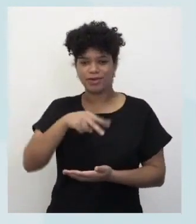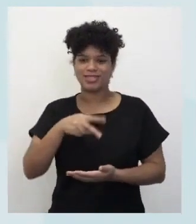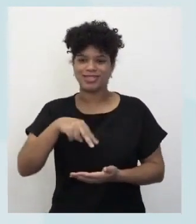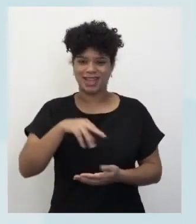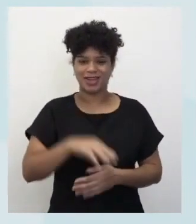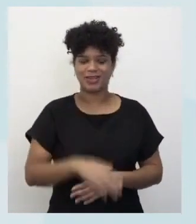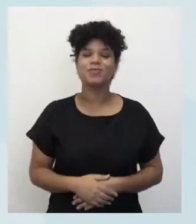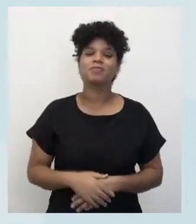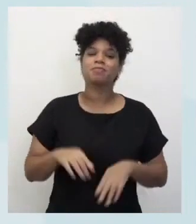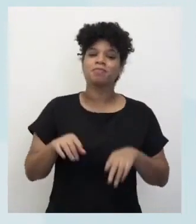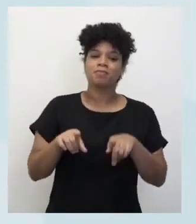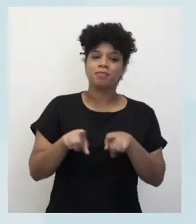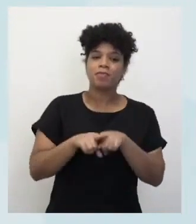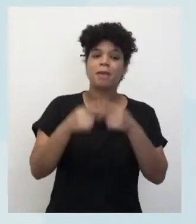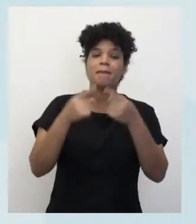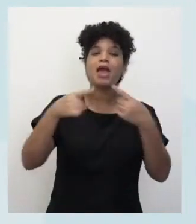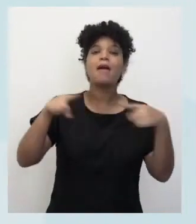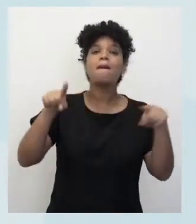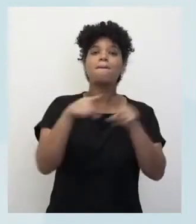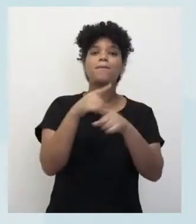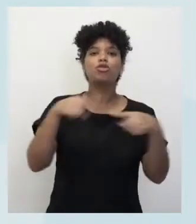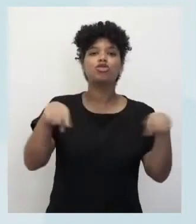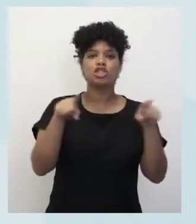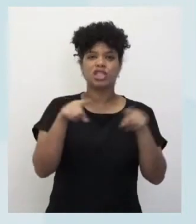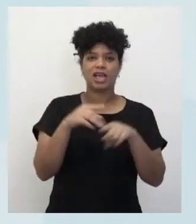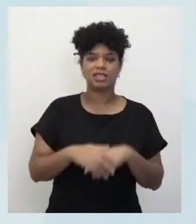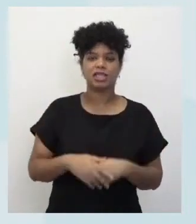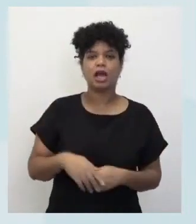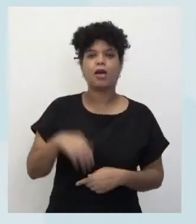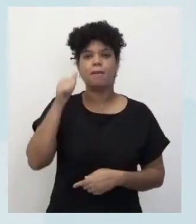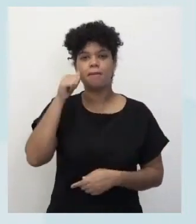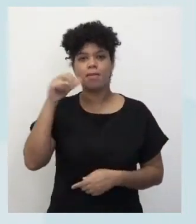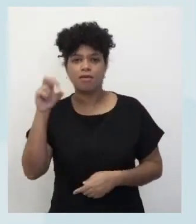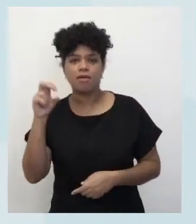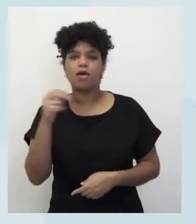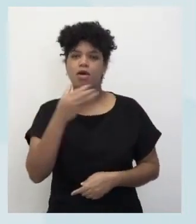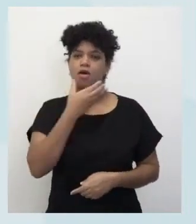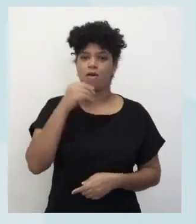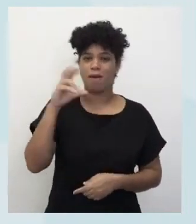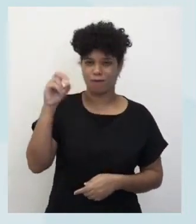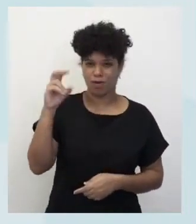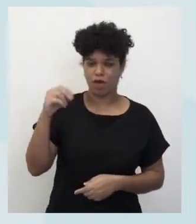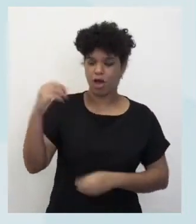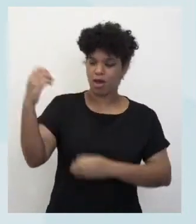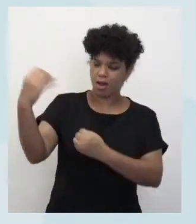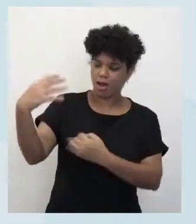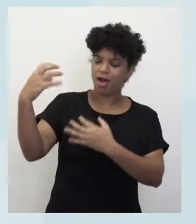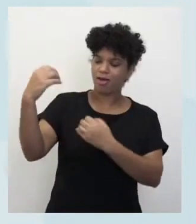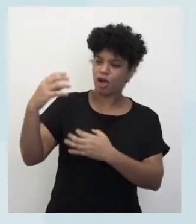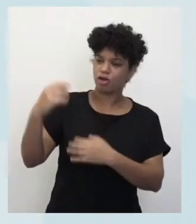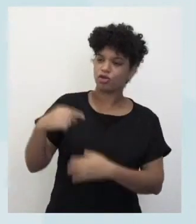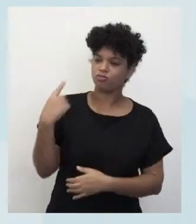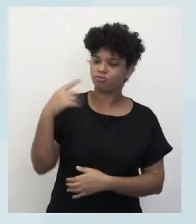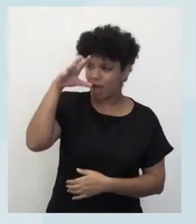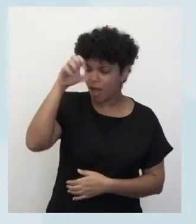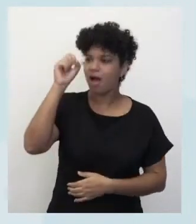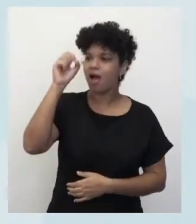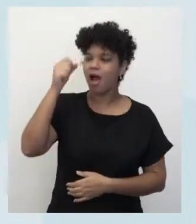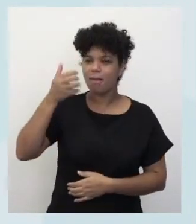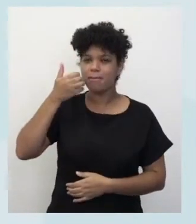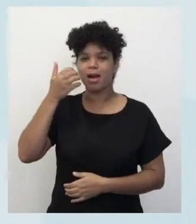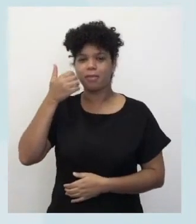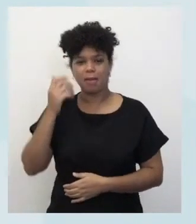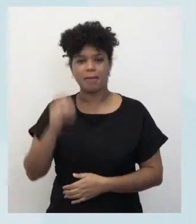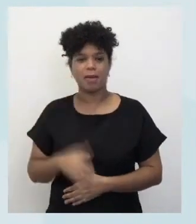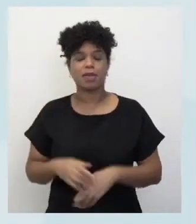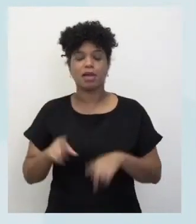As músicas, né, que eles cantavam, os nossos avós cantavam, né? A literatura, né, através justamente dessa